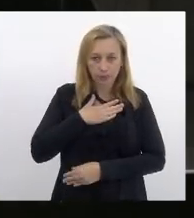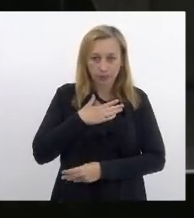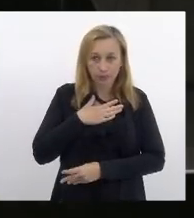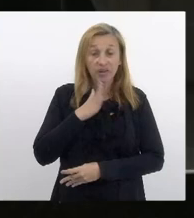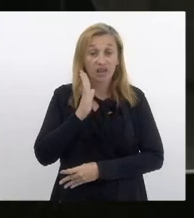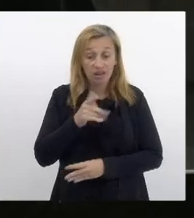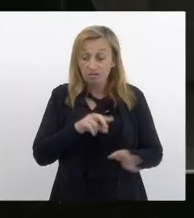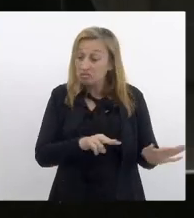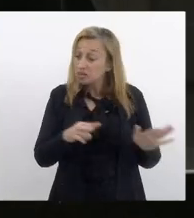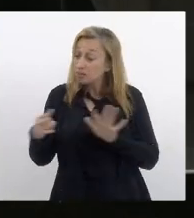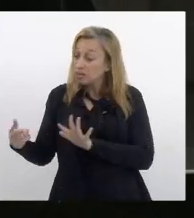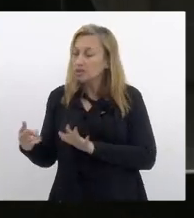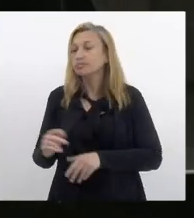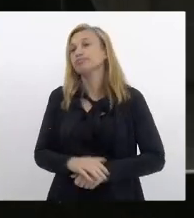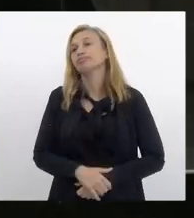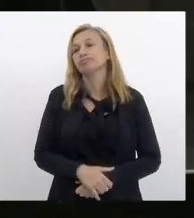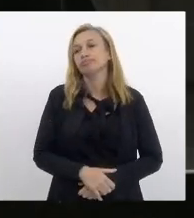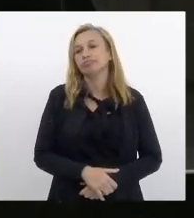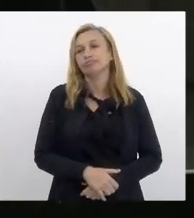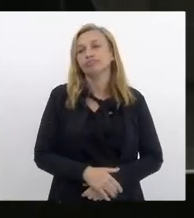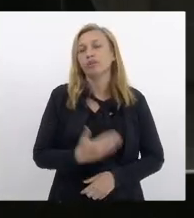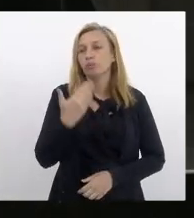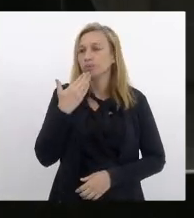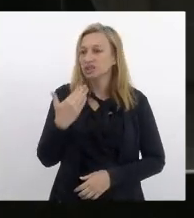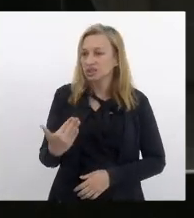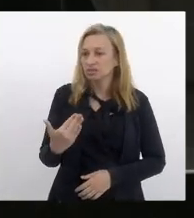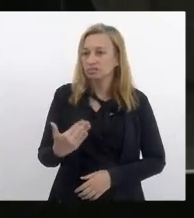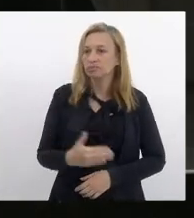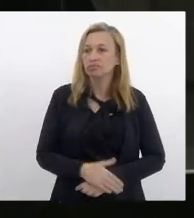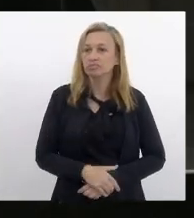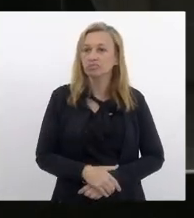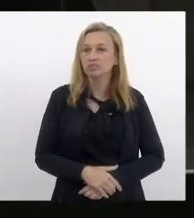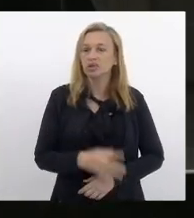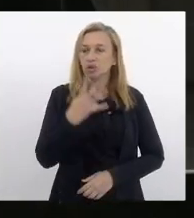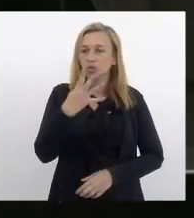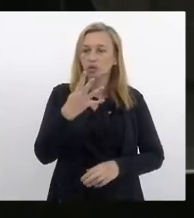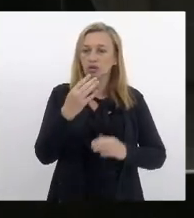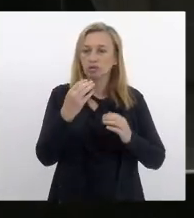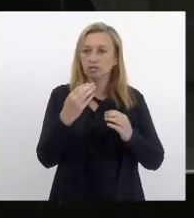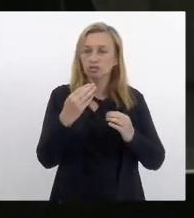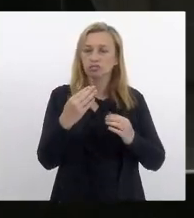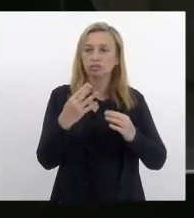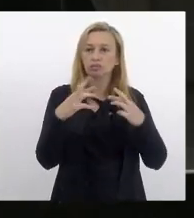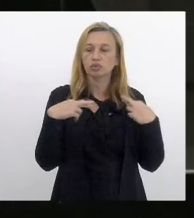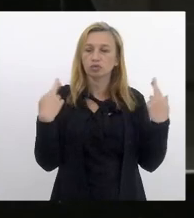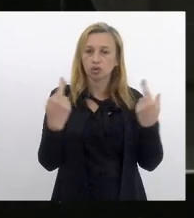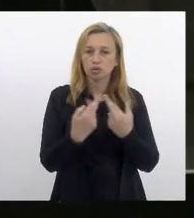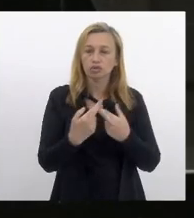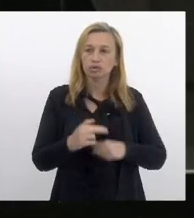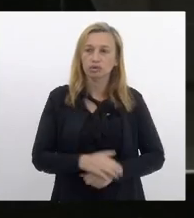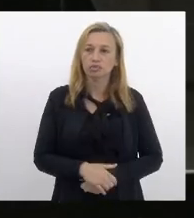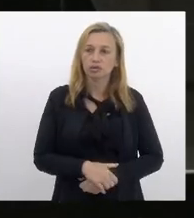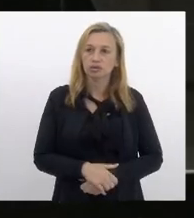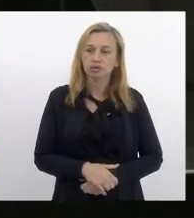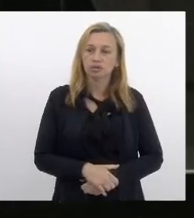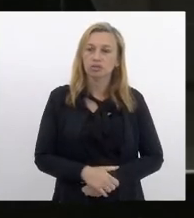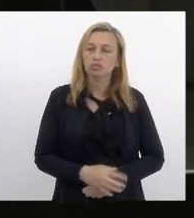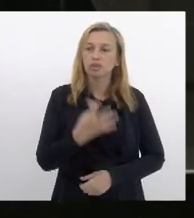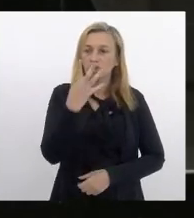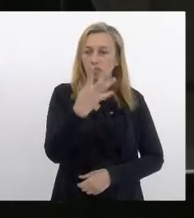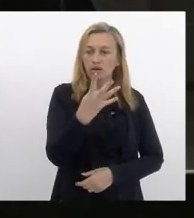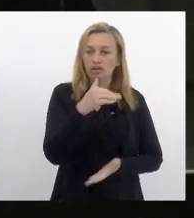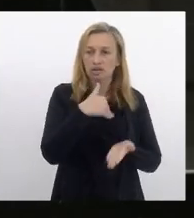Essa semana, eu pedi 4 audiências para 4